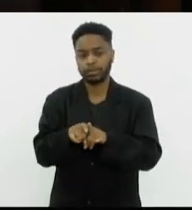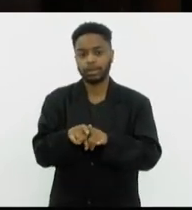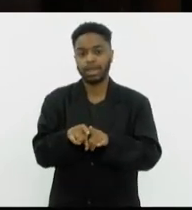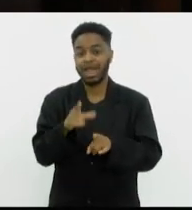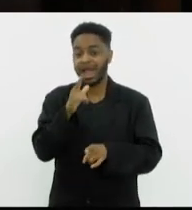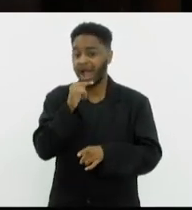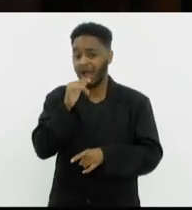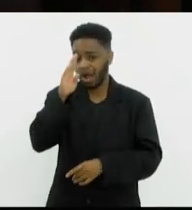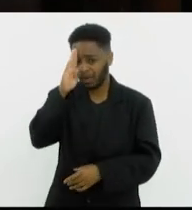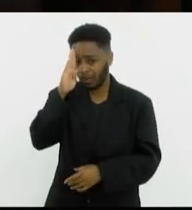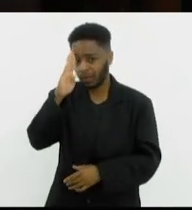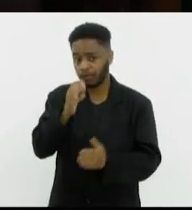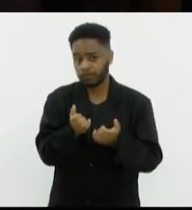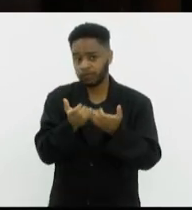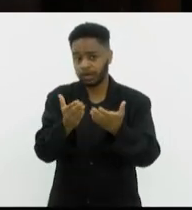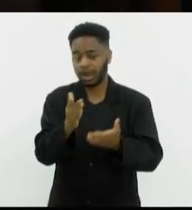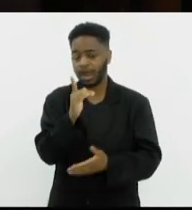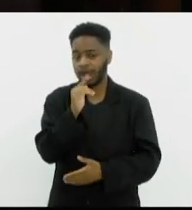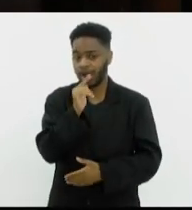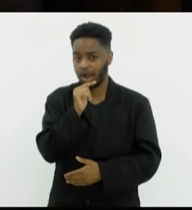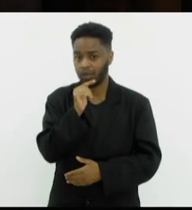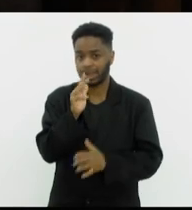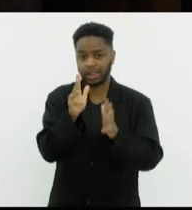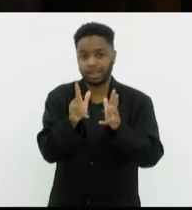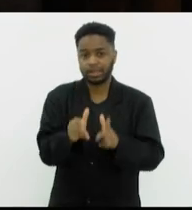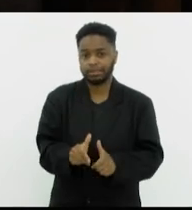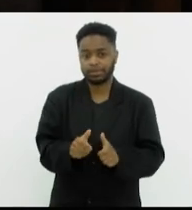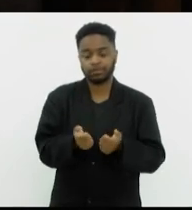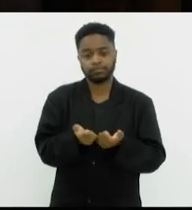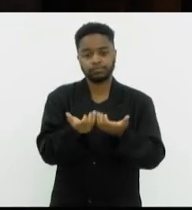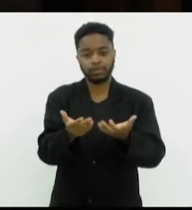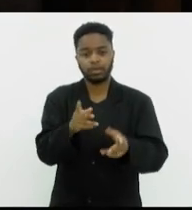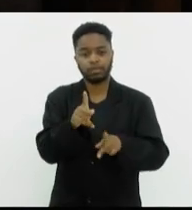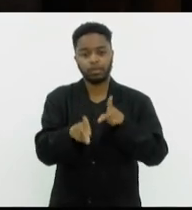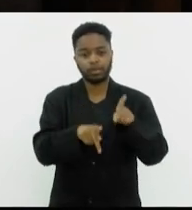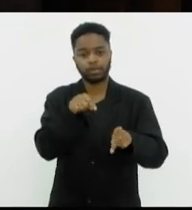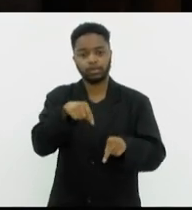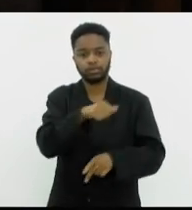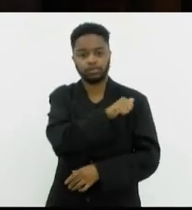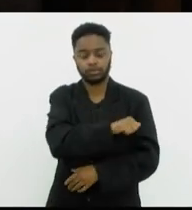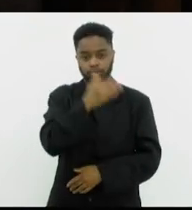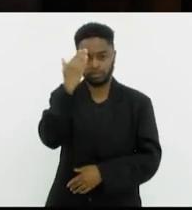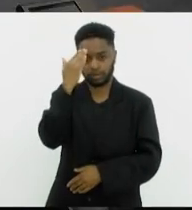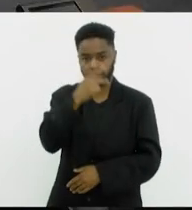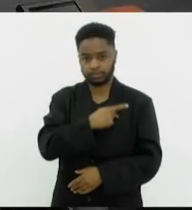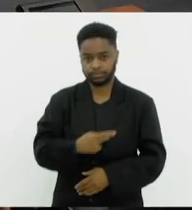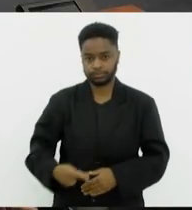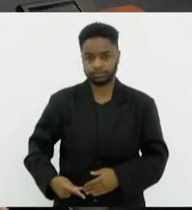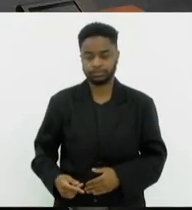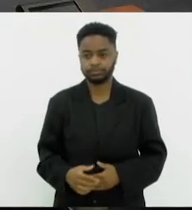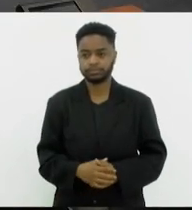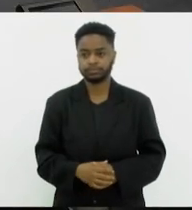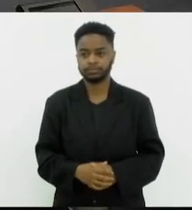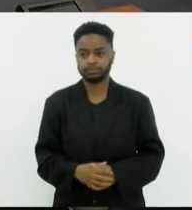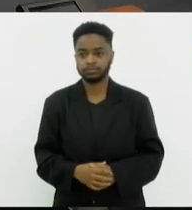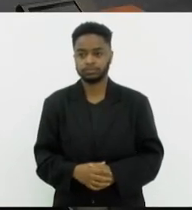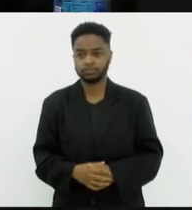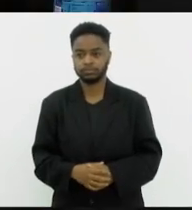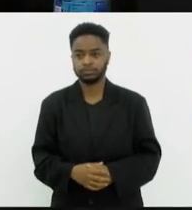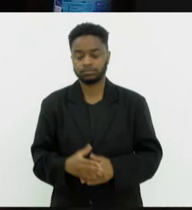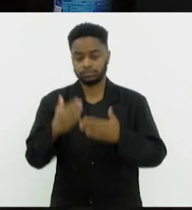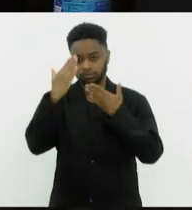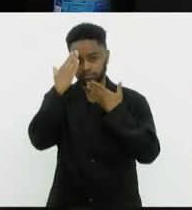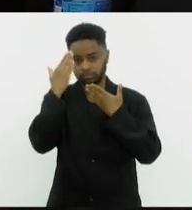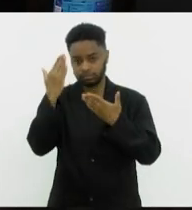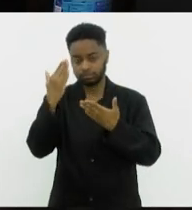água, da oferta de água potável para toda a população do nosso Estado. Obrigada, presidente. Muito